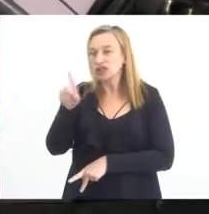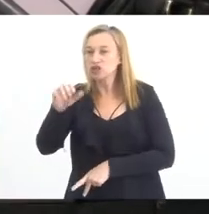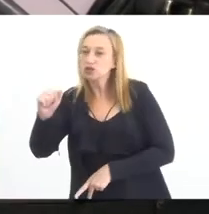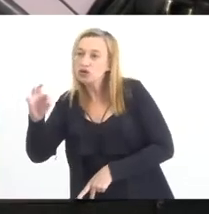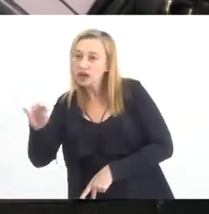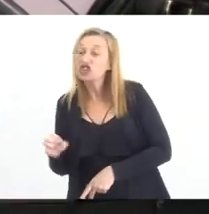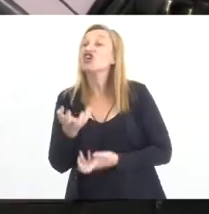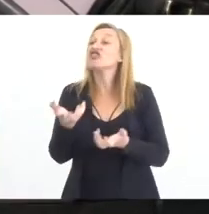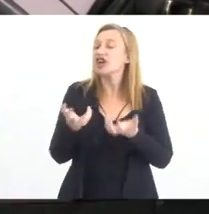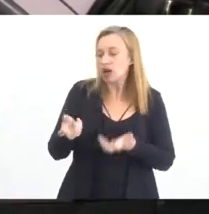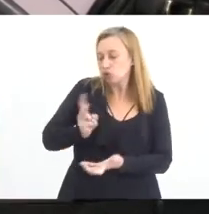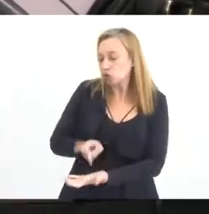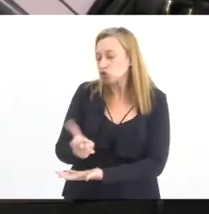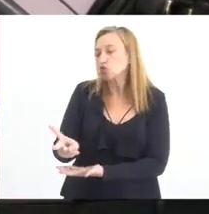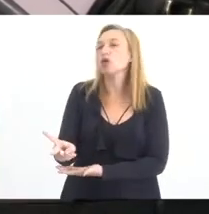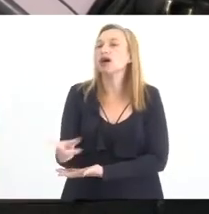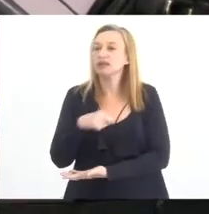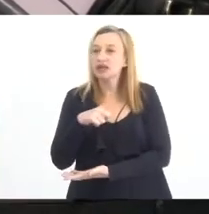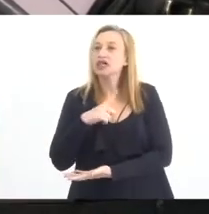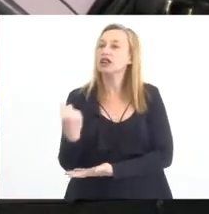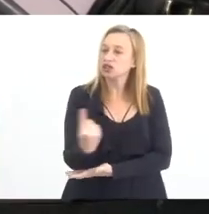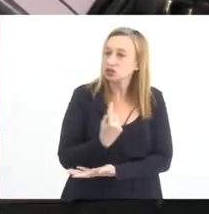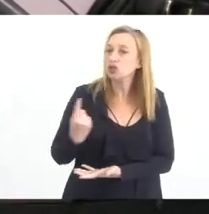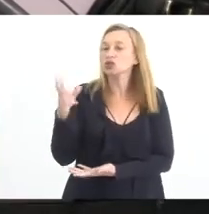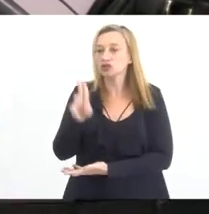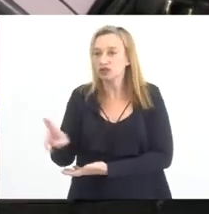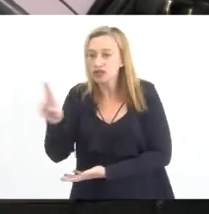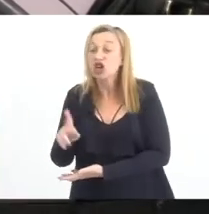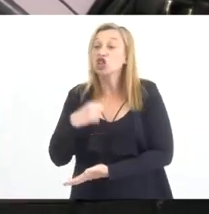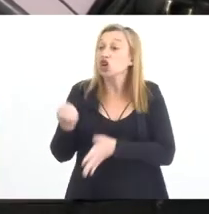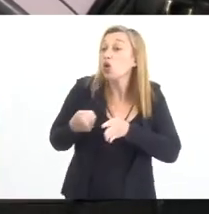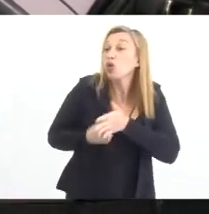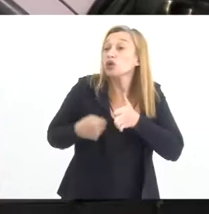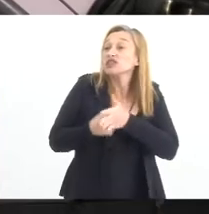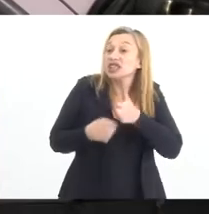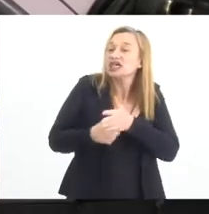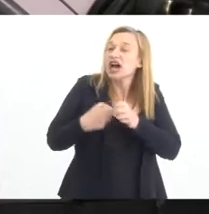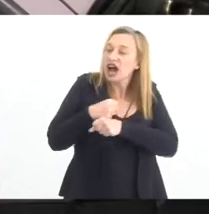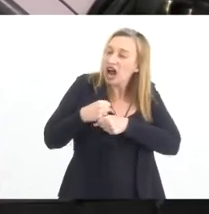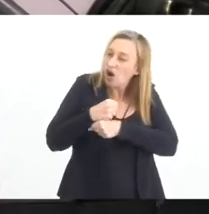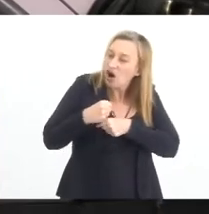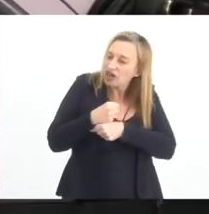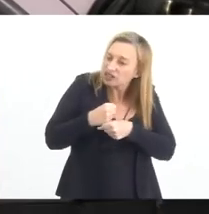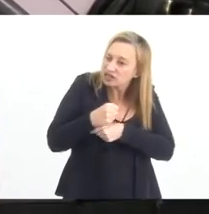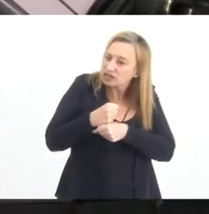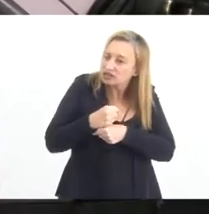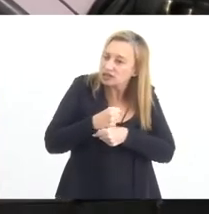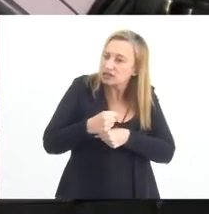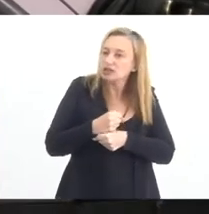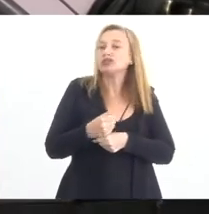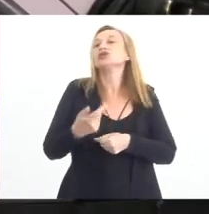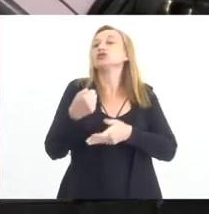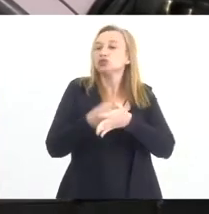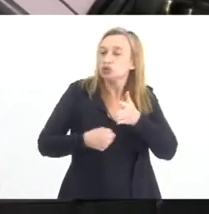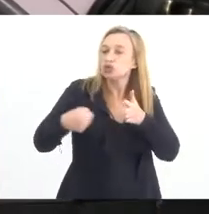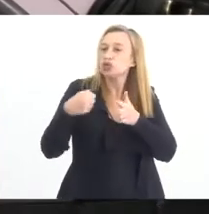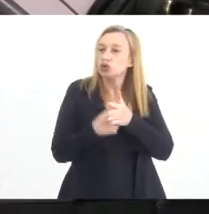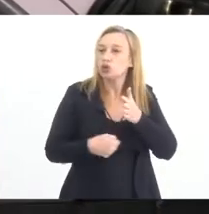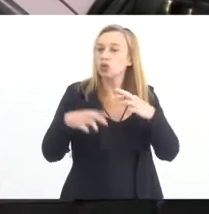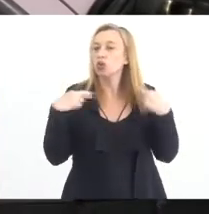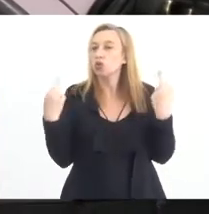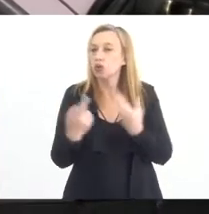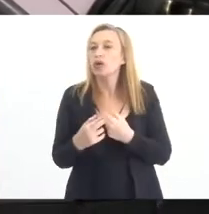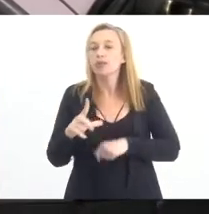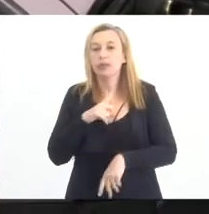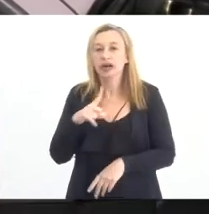quer continuar tendo a nossa universidade, que nós lutamos, batalhamos muito, foram muitas lutas, muitas reuniões, para